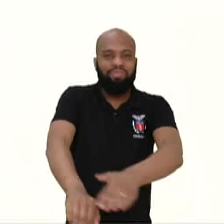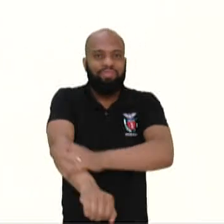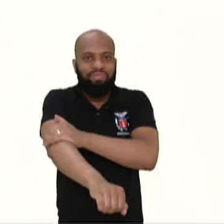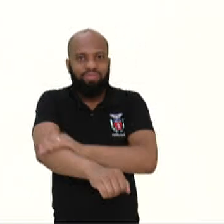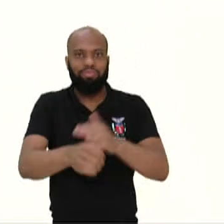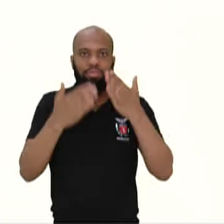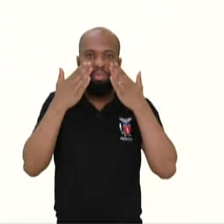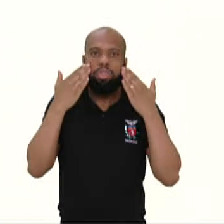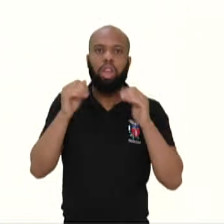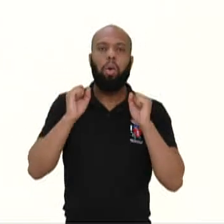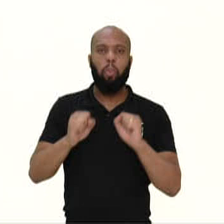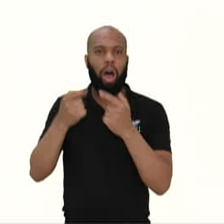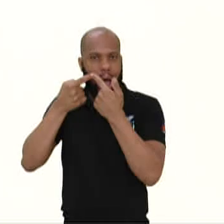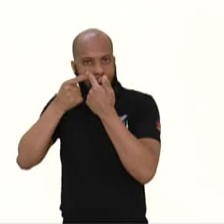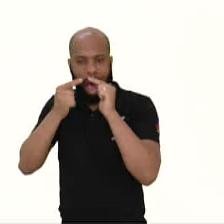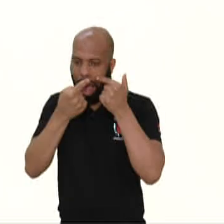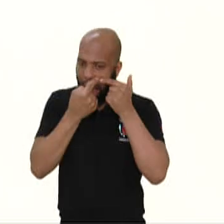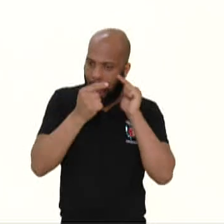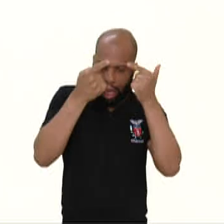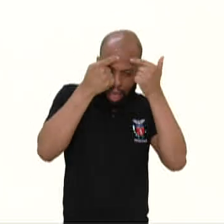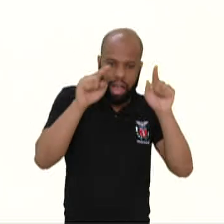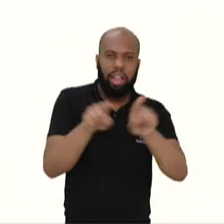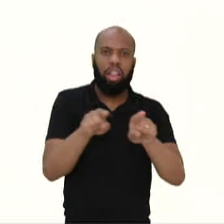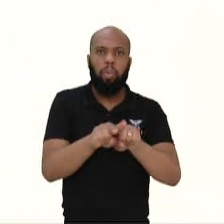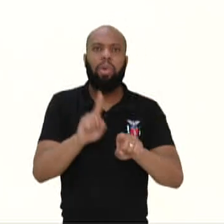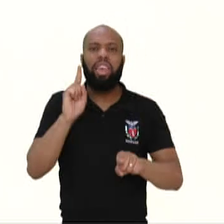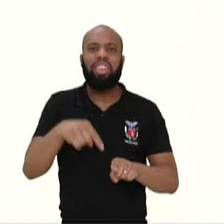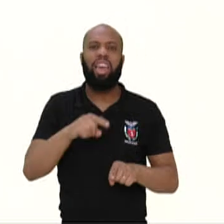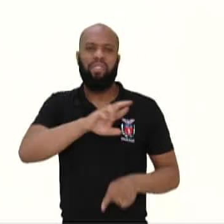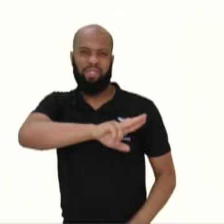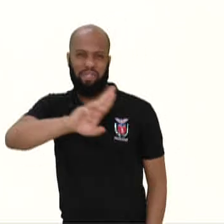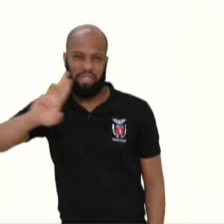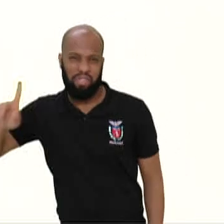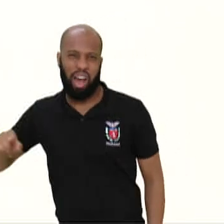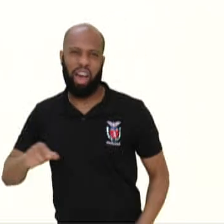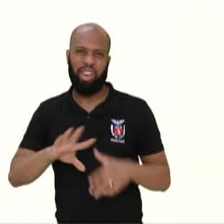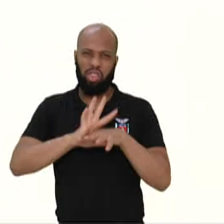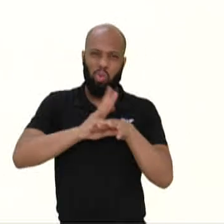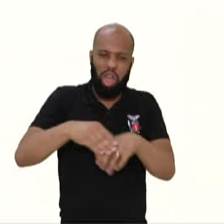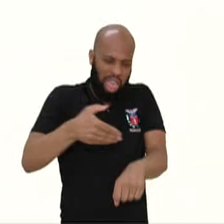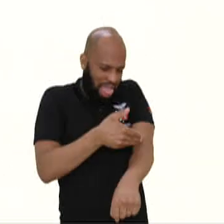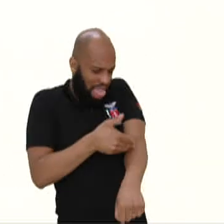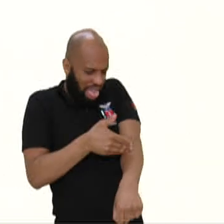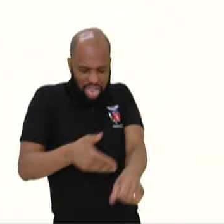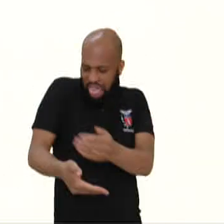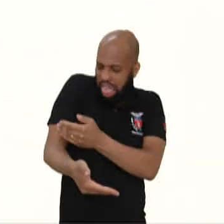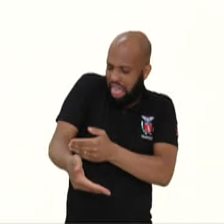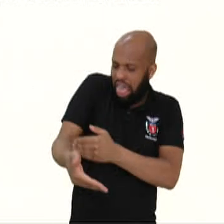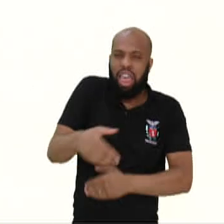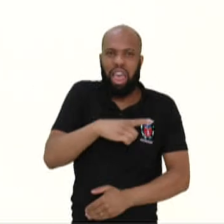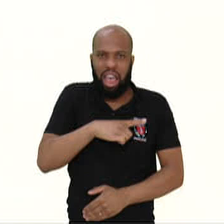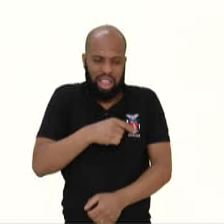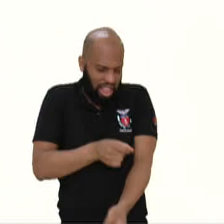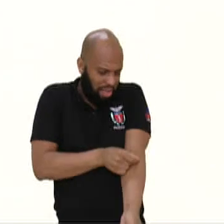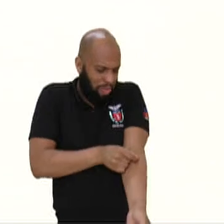seborreia, cistos sebáceos, alopécia, estrias atróficas e infecções secundárias.